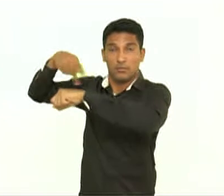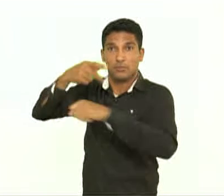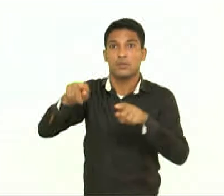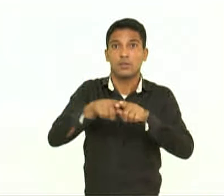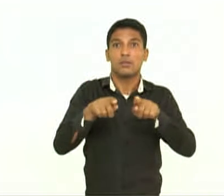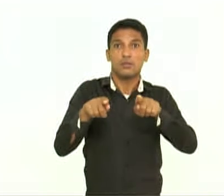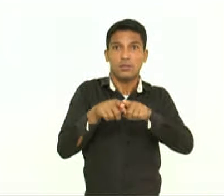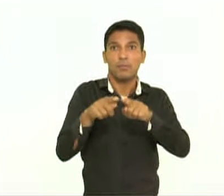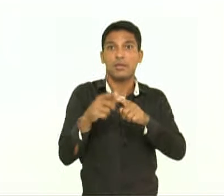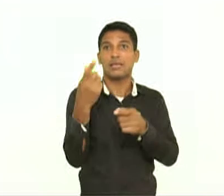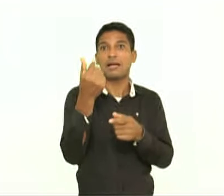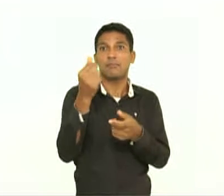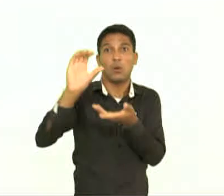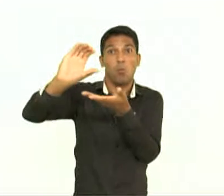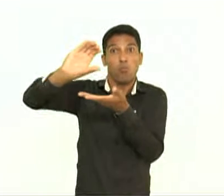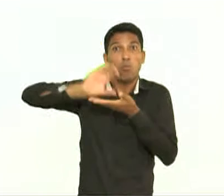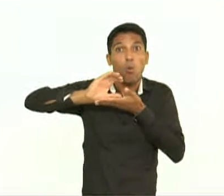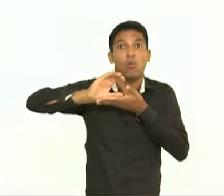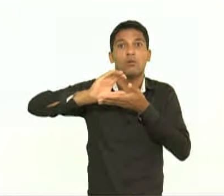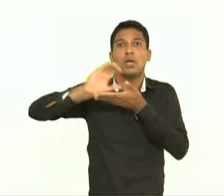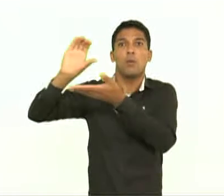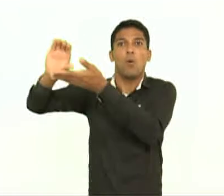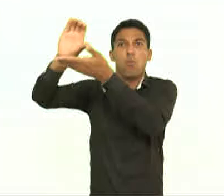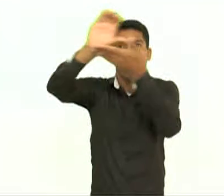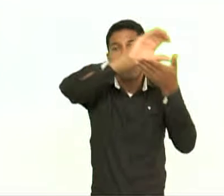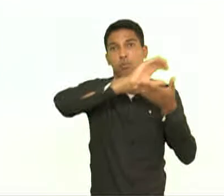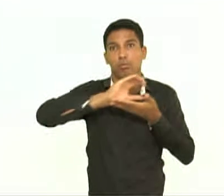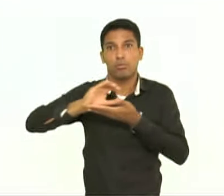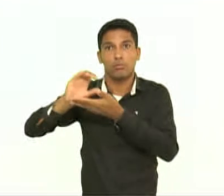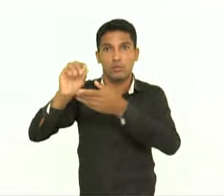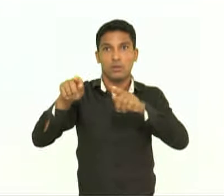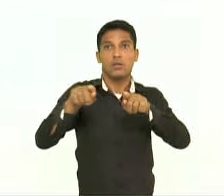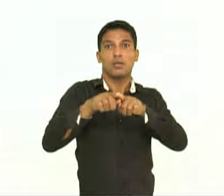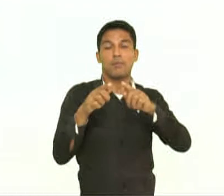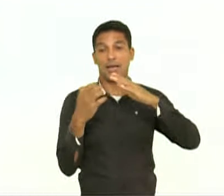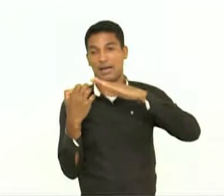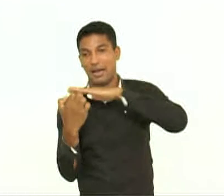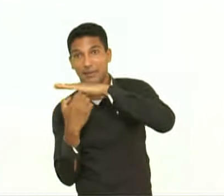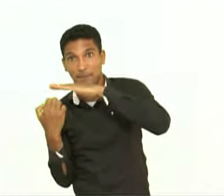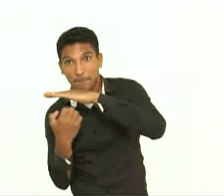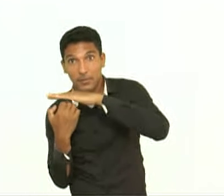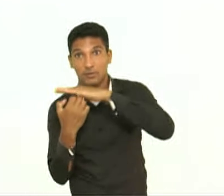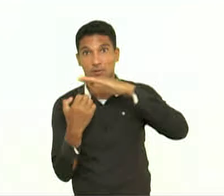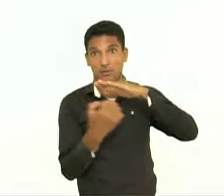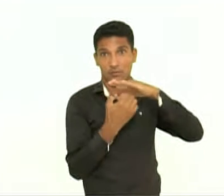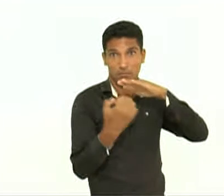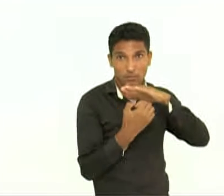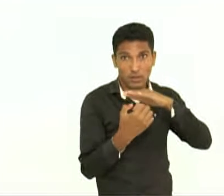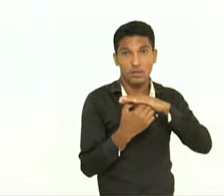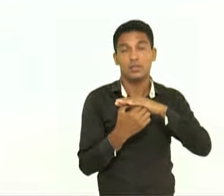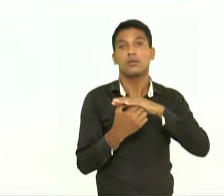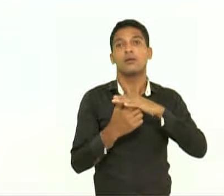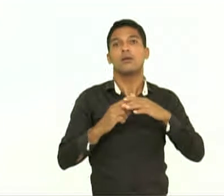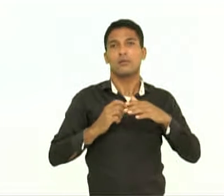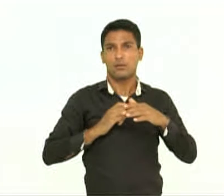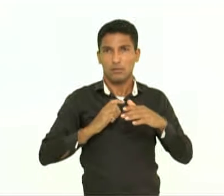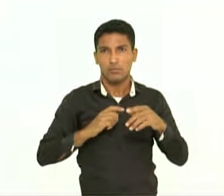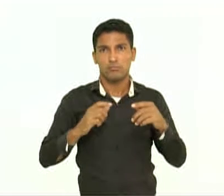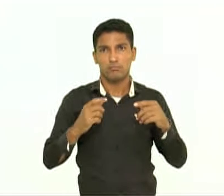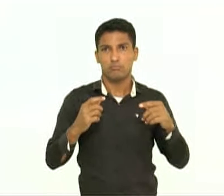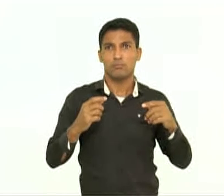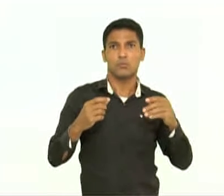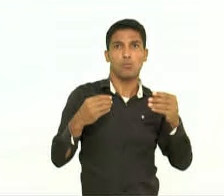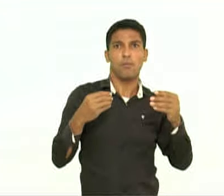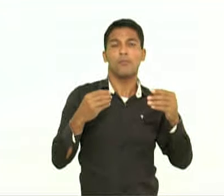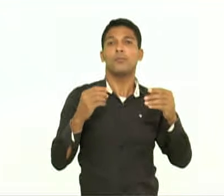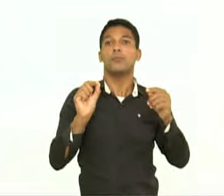e afetam a dinâmica econômica das empresas, a realidade social dos indivíduos e as opções políticas